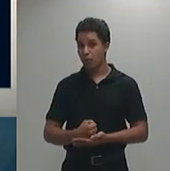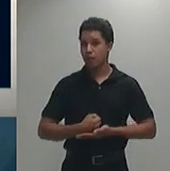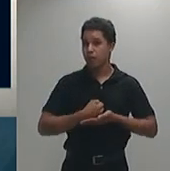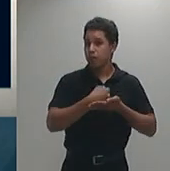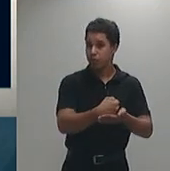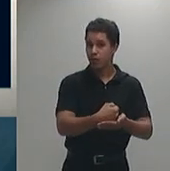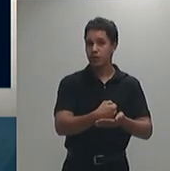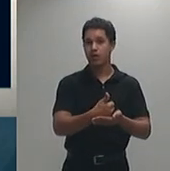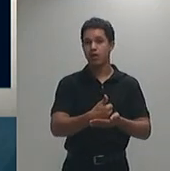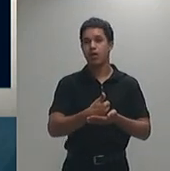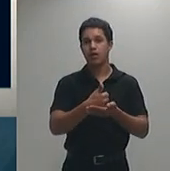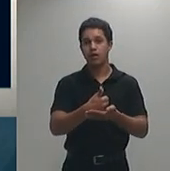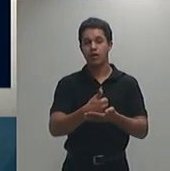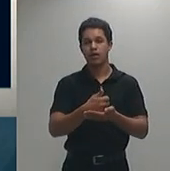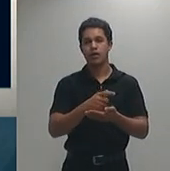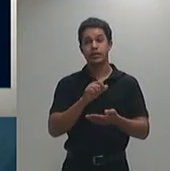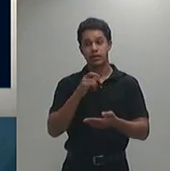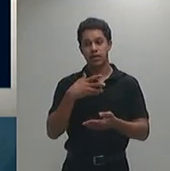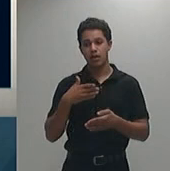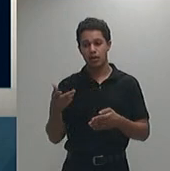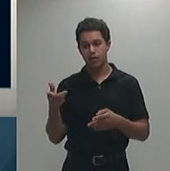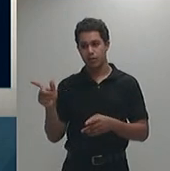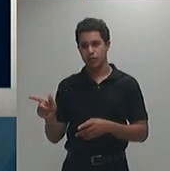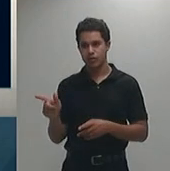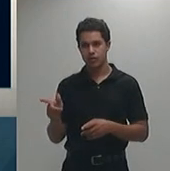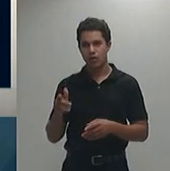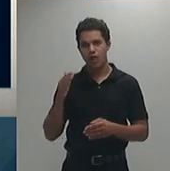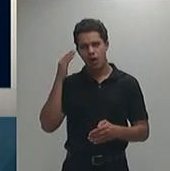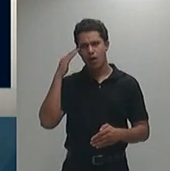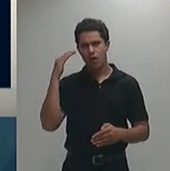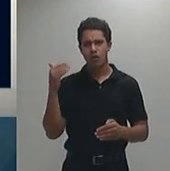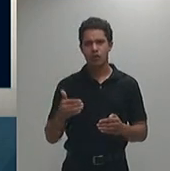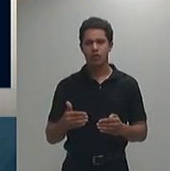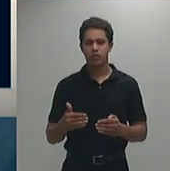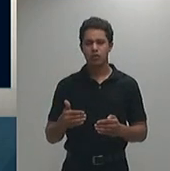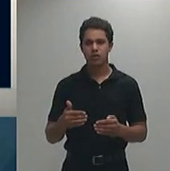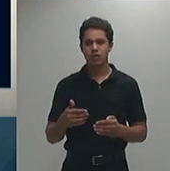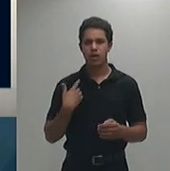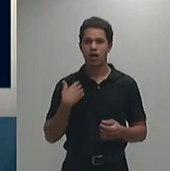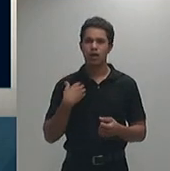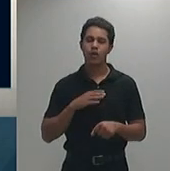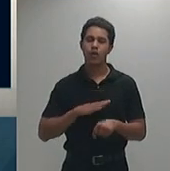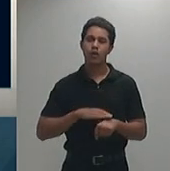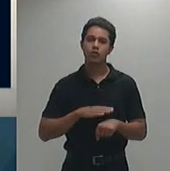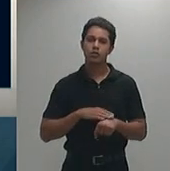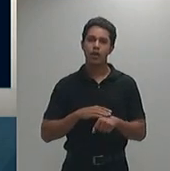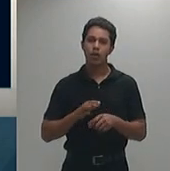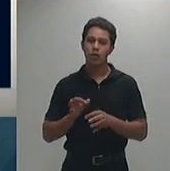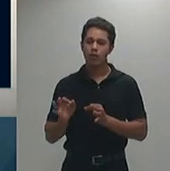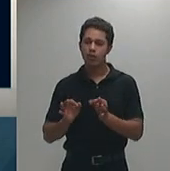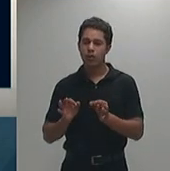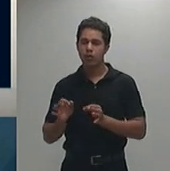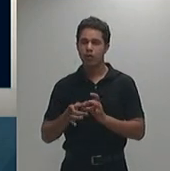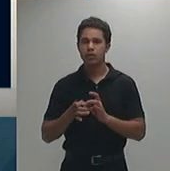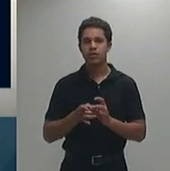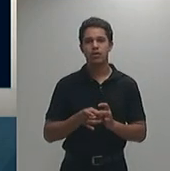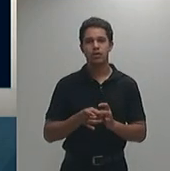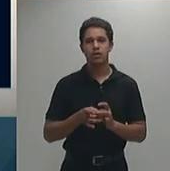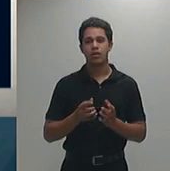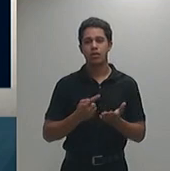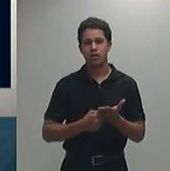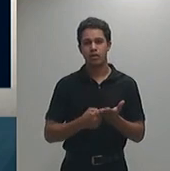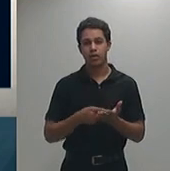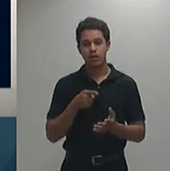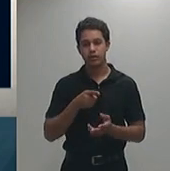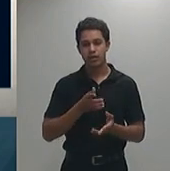parte estiver presente e concordar ou com os prazos negociados é assim que temos tratado o